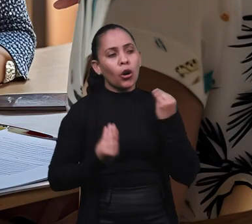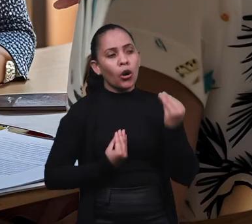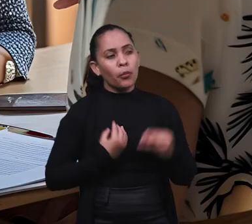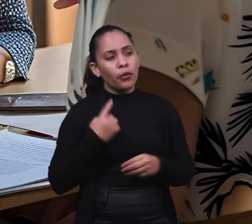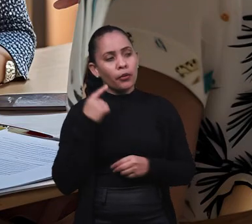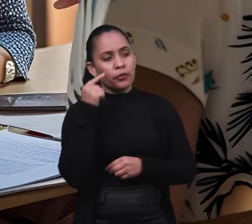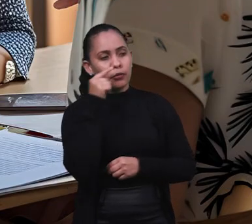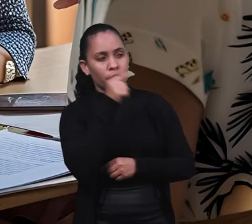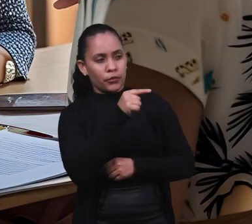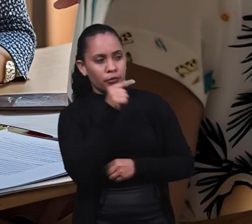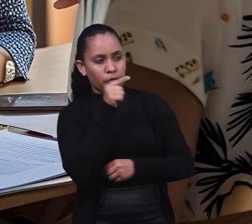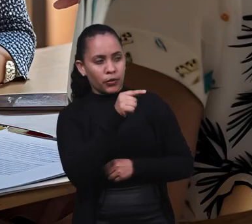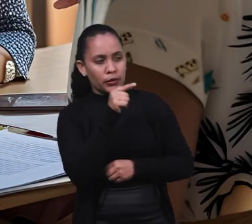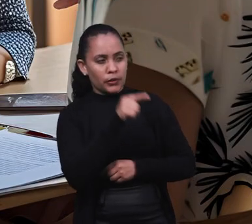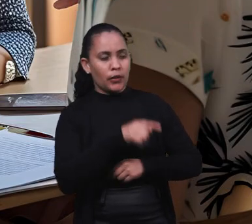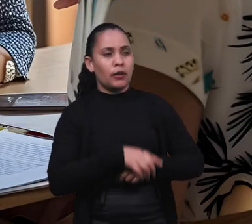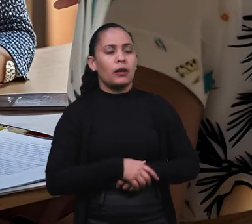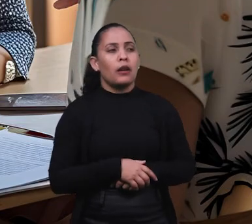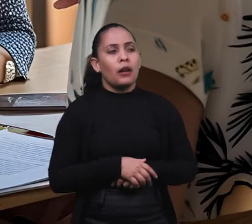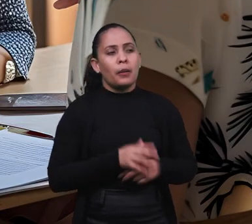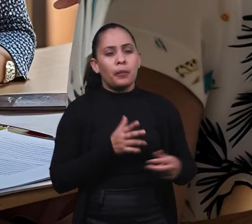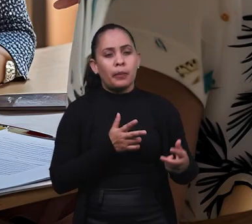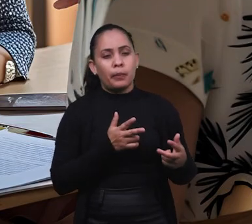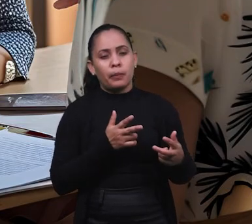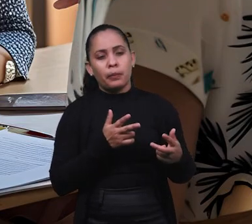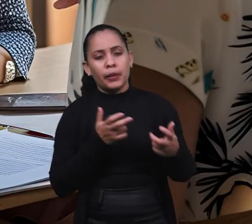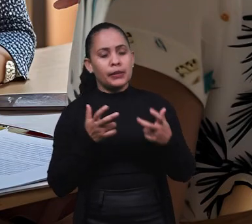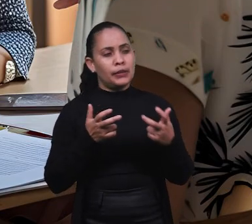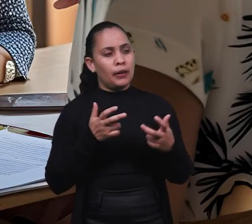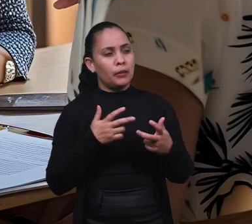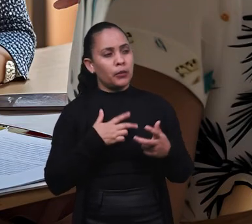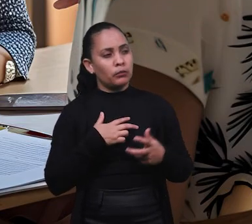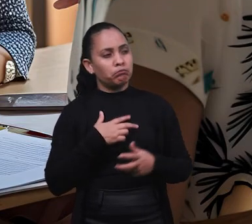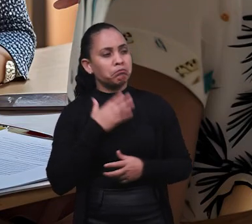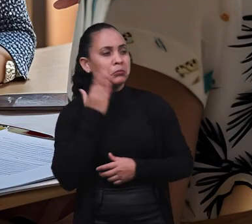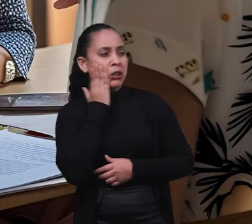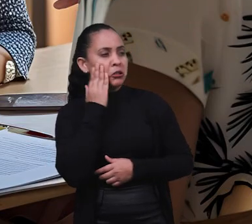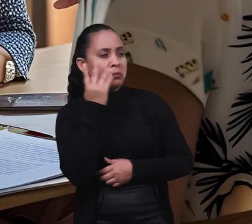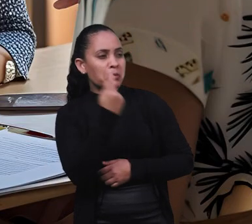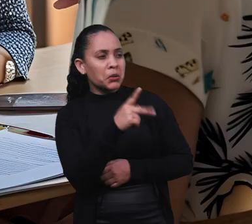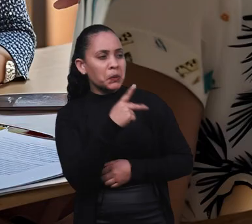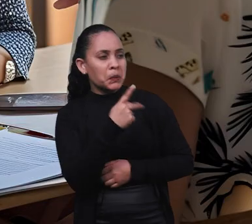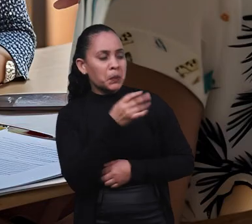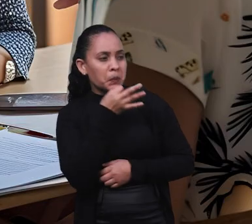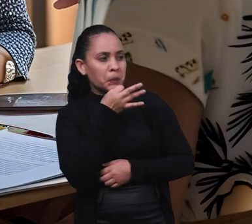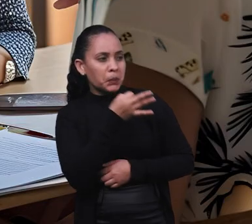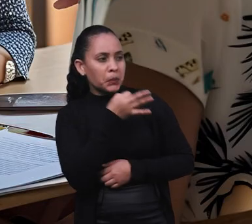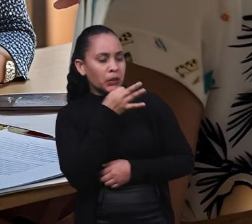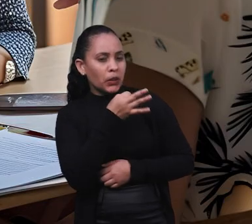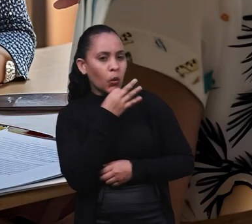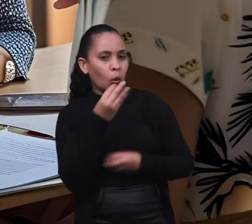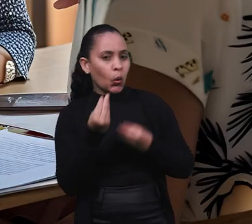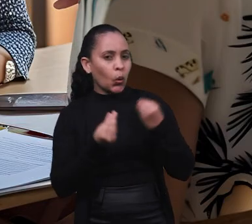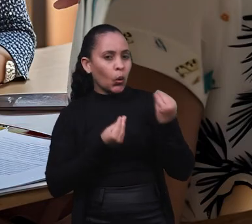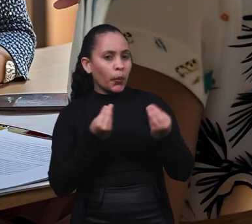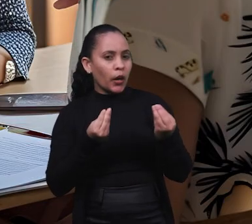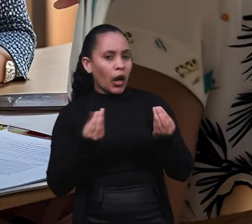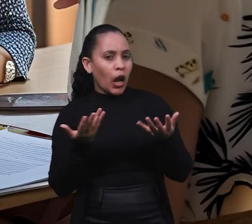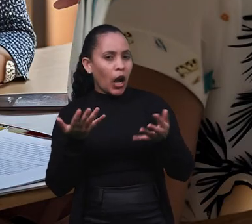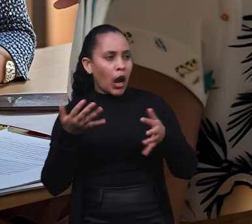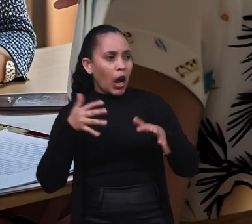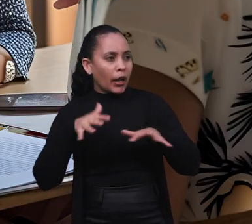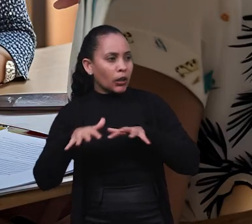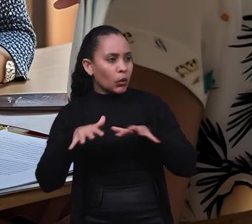da acessibilidade linguística no Brasil, né? Especialmente em contexto onde se leva a palavra de Deus e